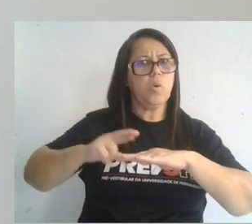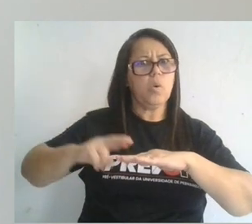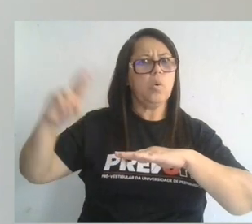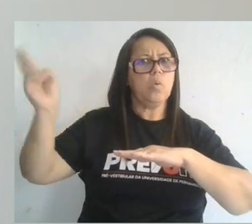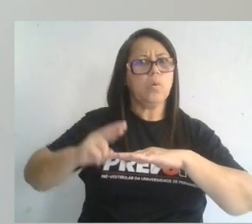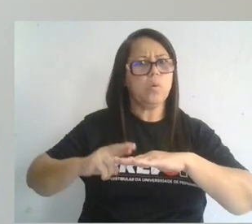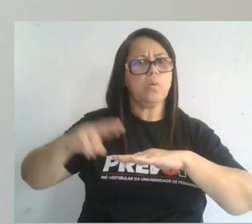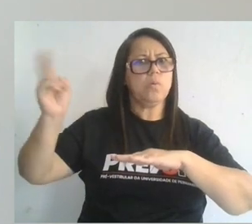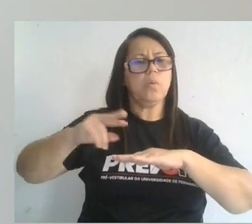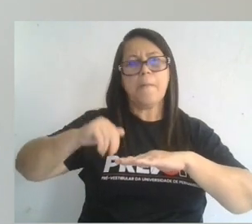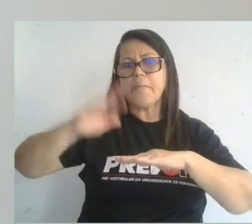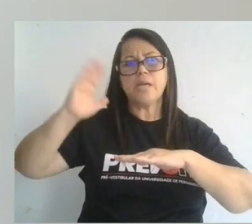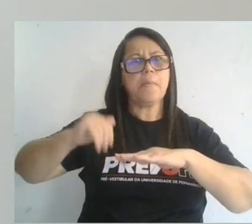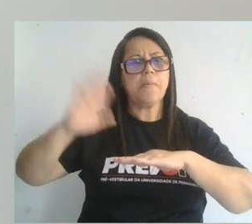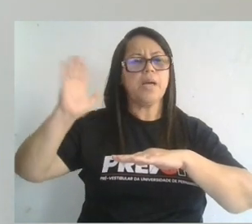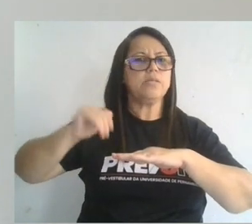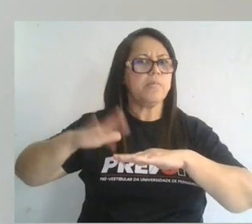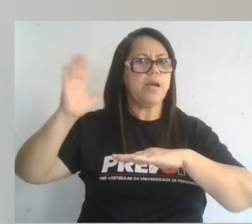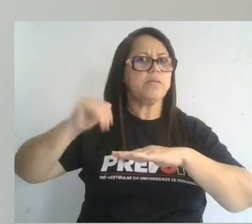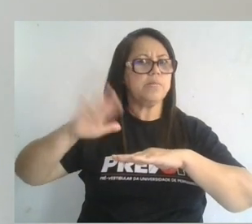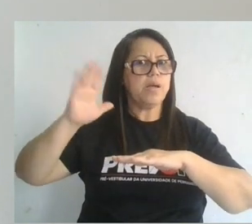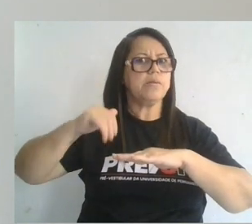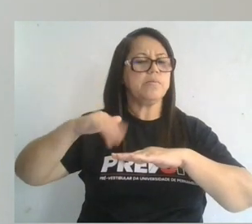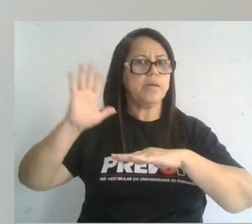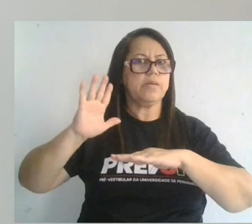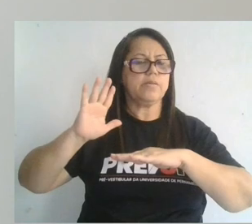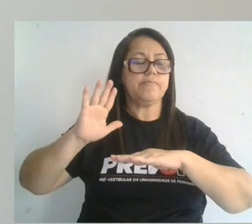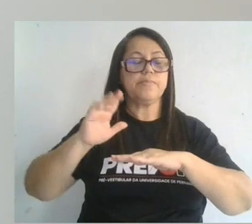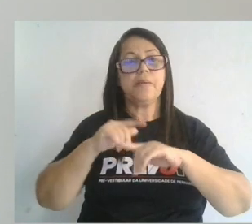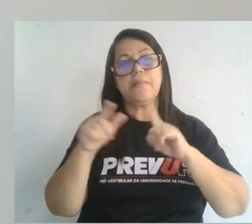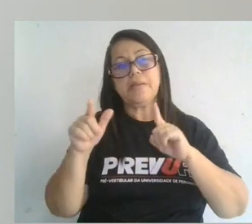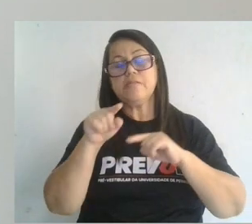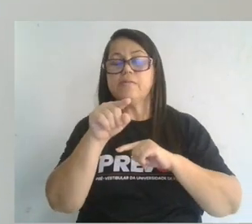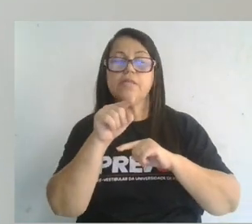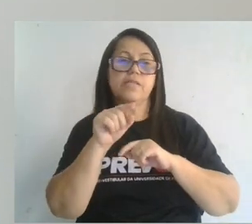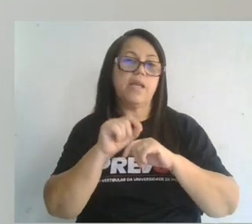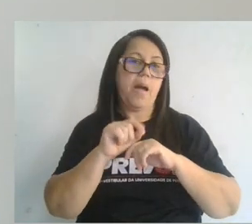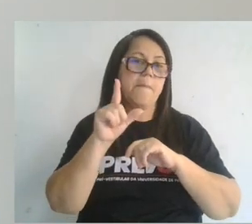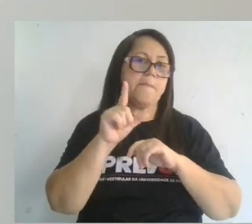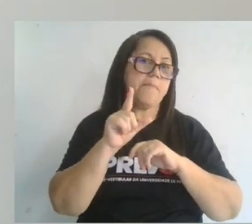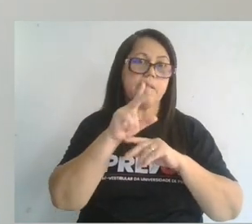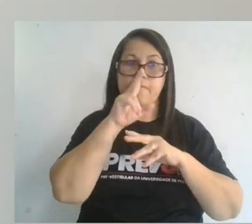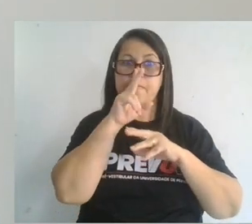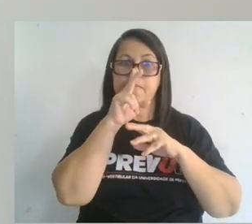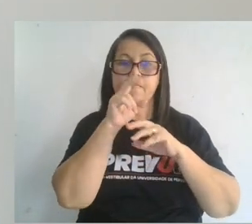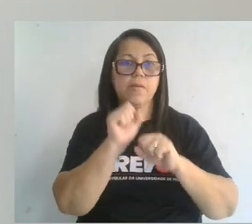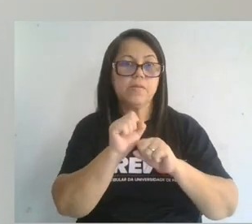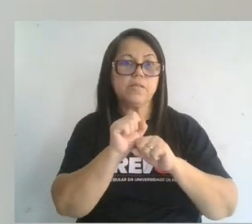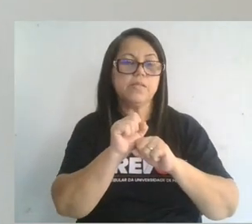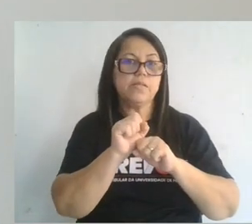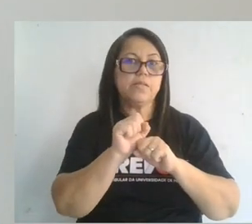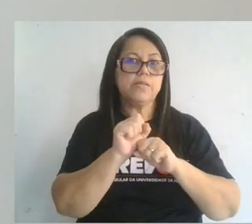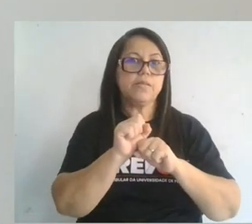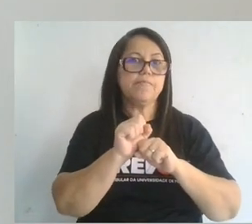da radiação incidente e não a sua intensidade. Se você aumenta a intensidade da